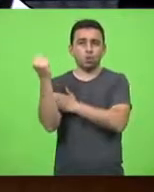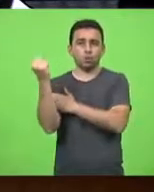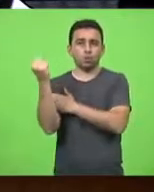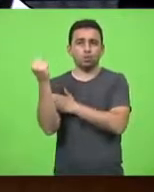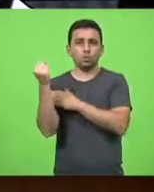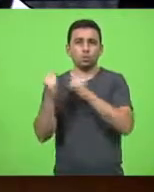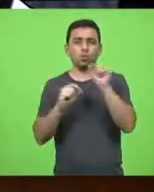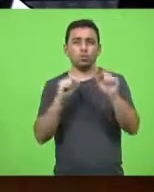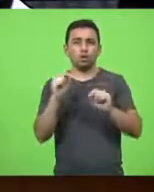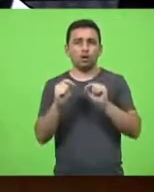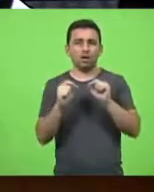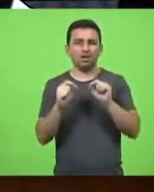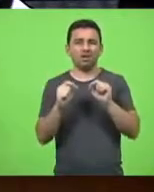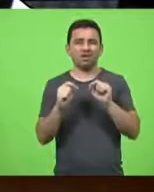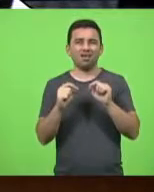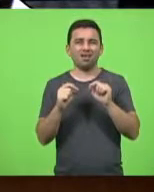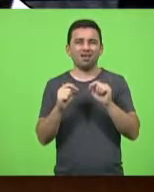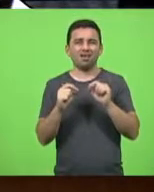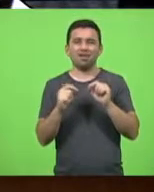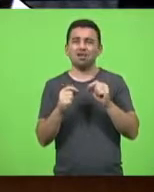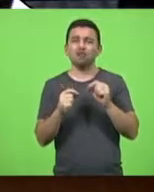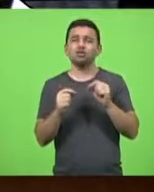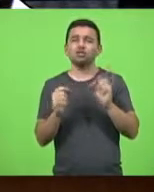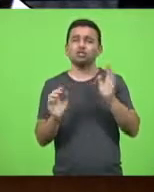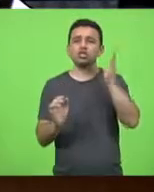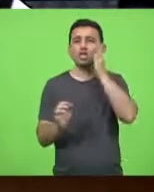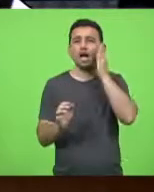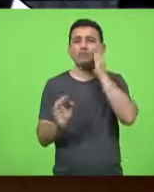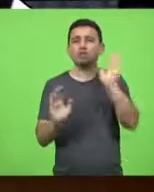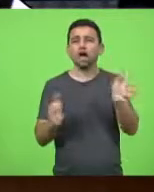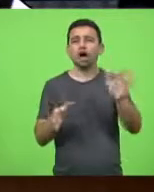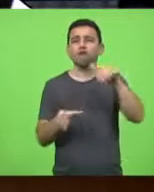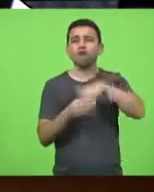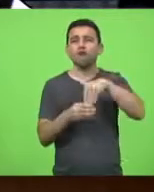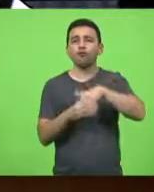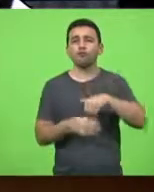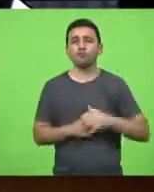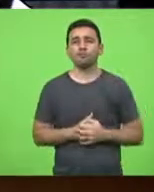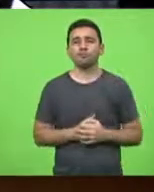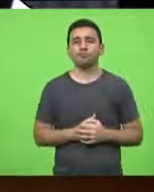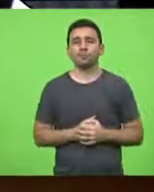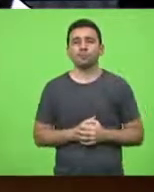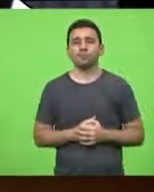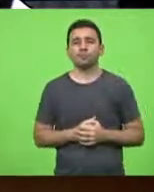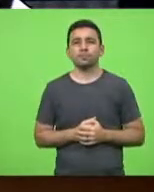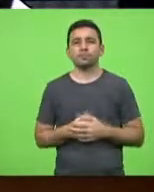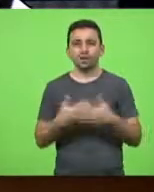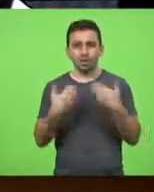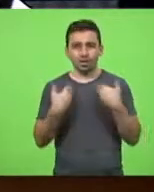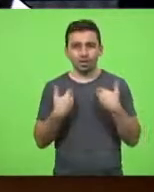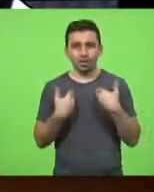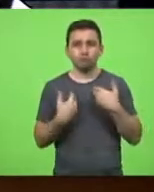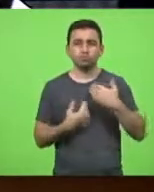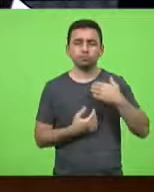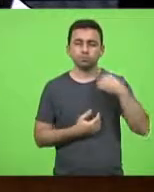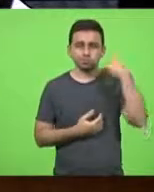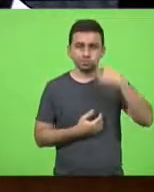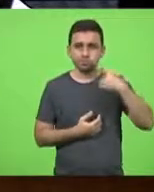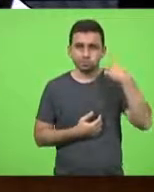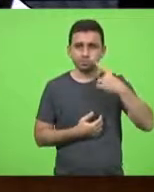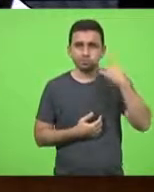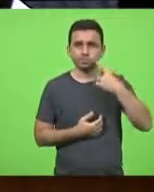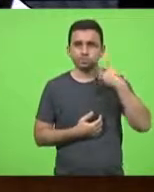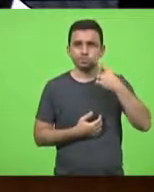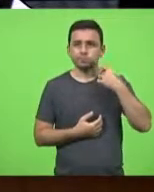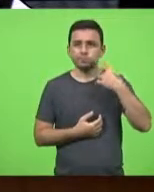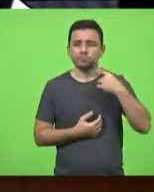de um julgamento cujos votos a gente já conhece. E como advogado militante, eu